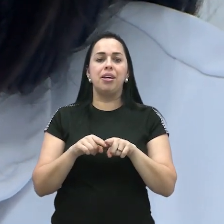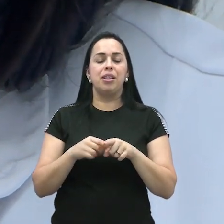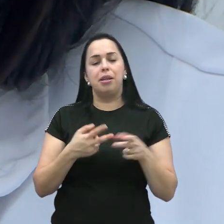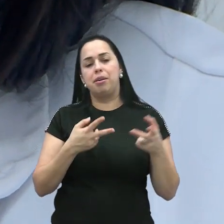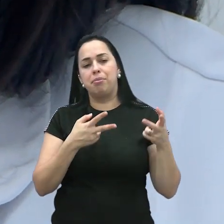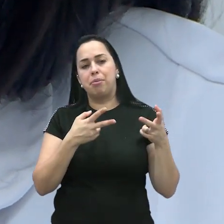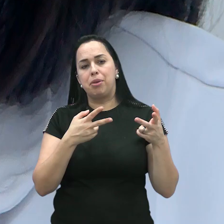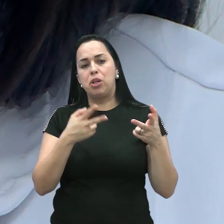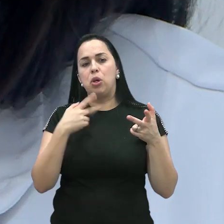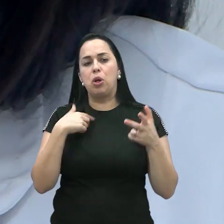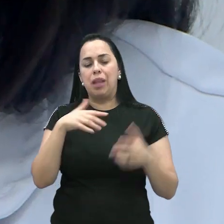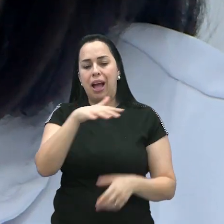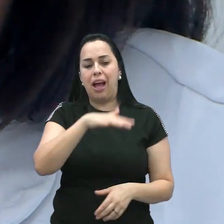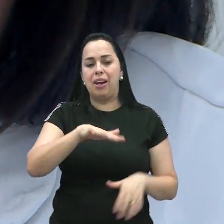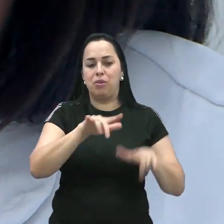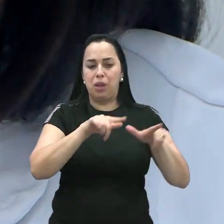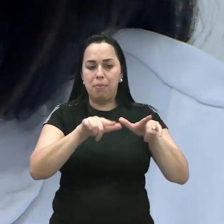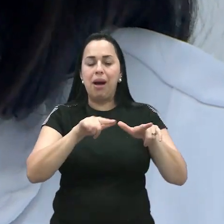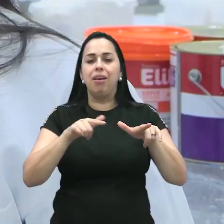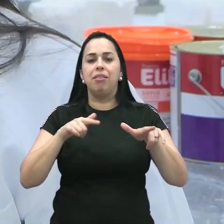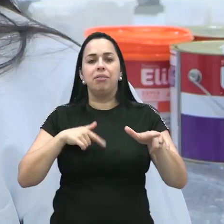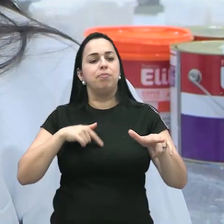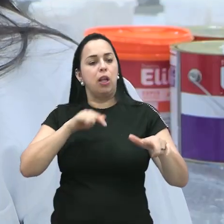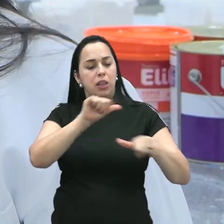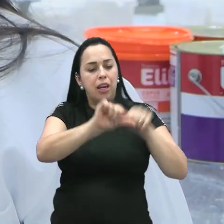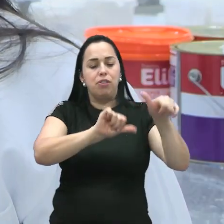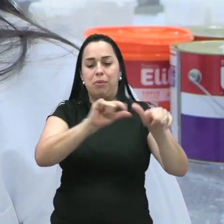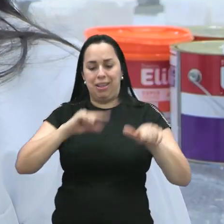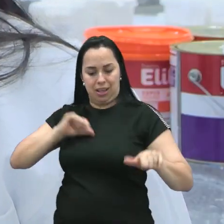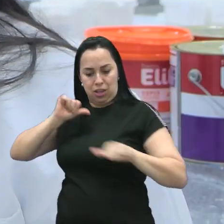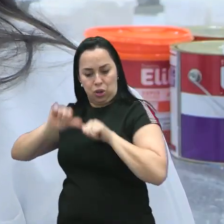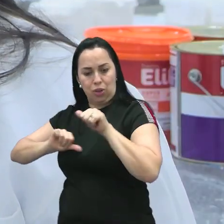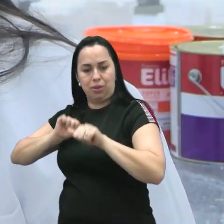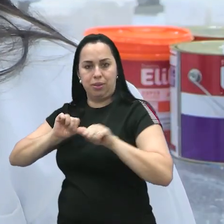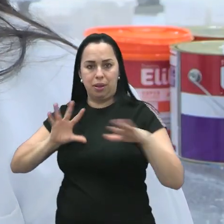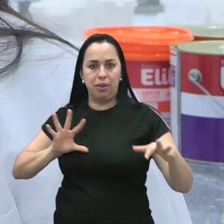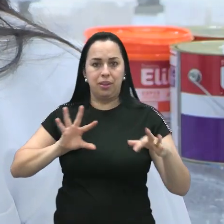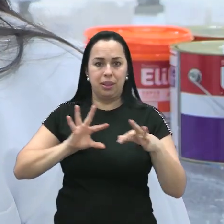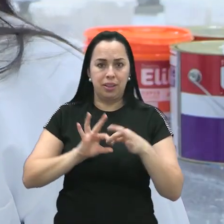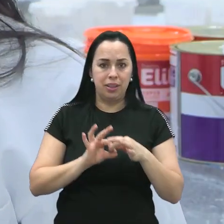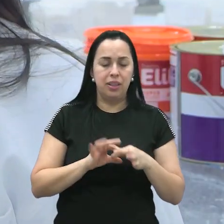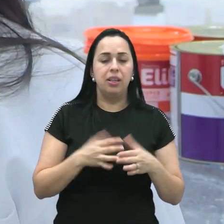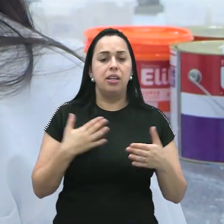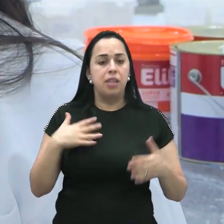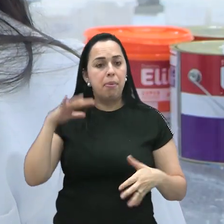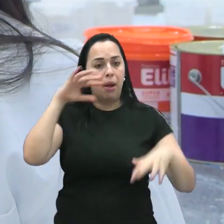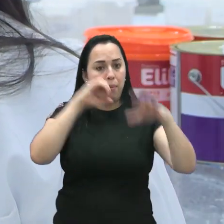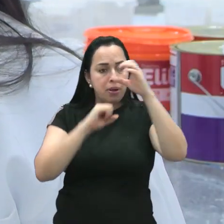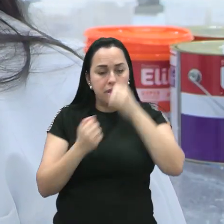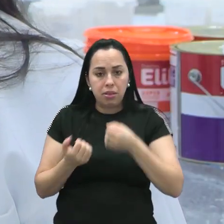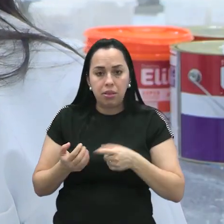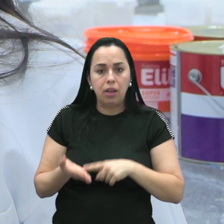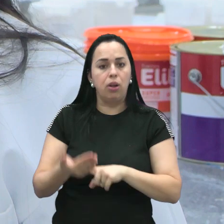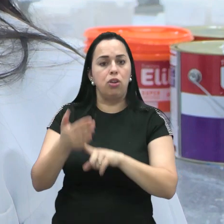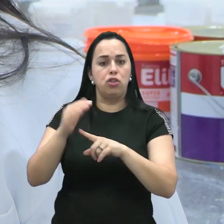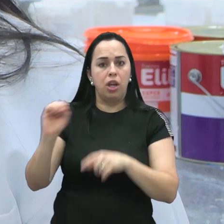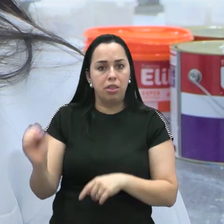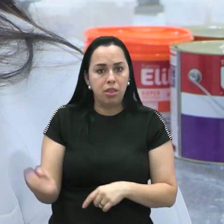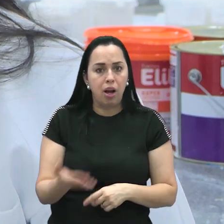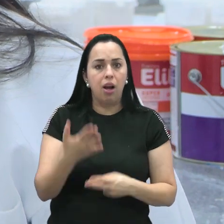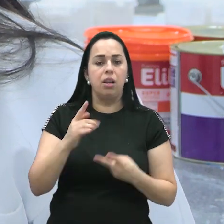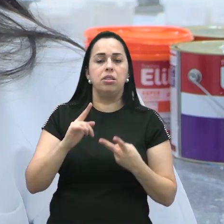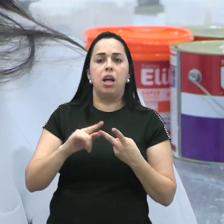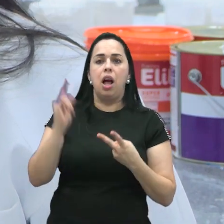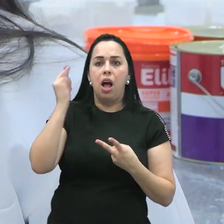as transformações do mundo profissional. Acho que é muito importante a gente sempre estar ligado nas novas tecnologias, naquilo que a gente